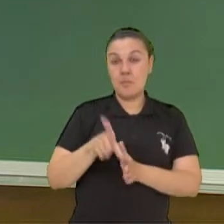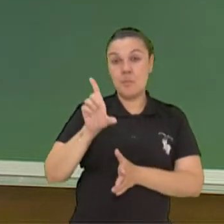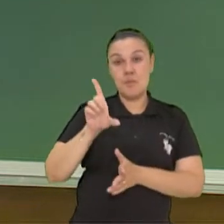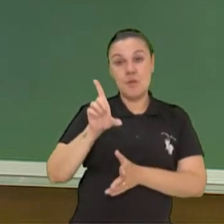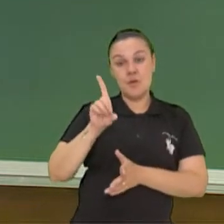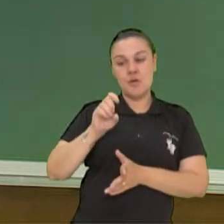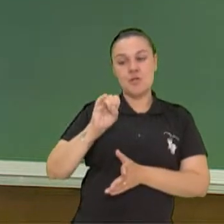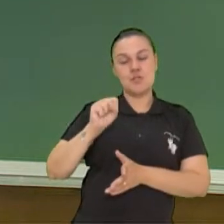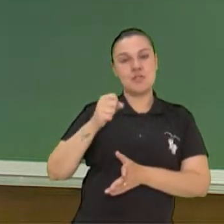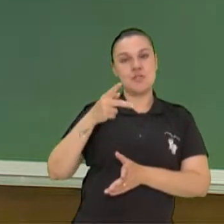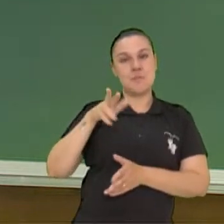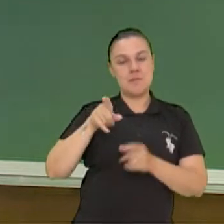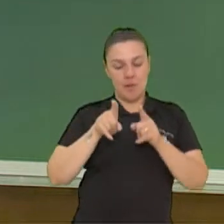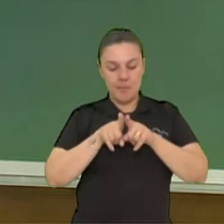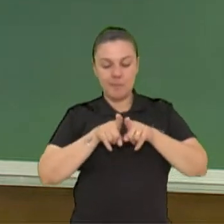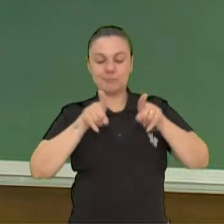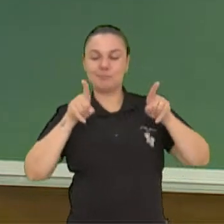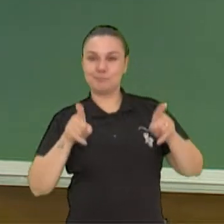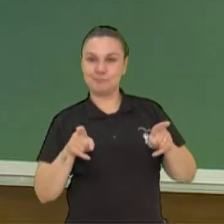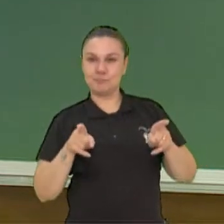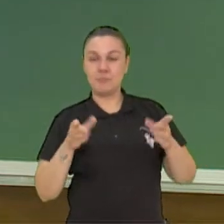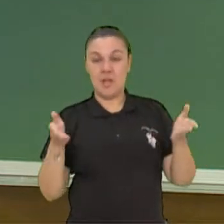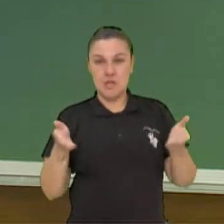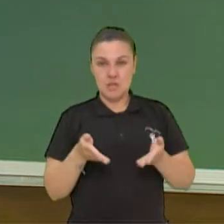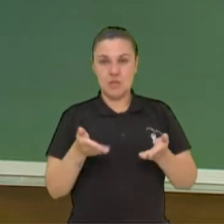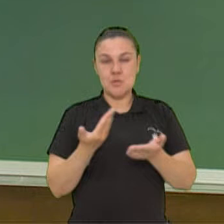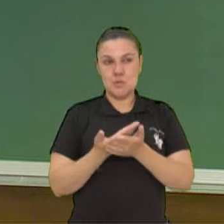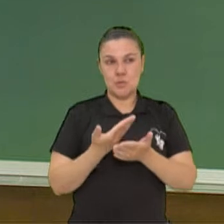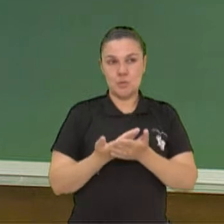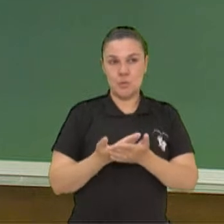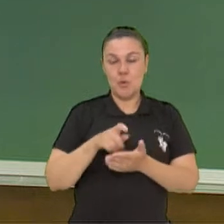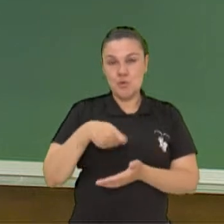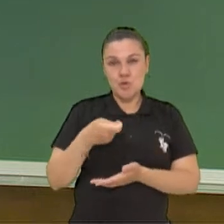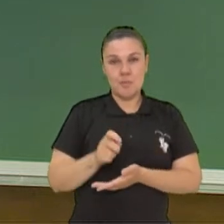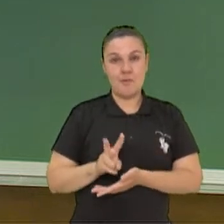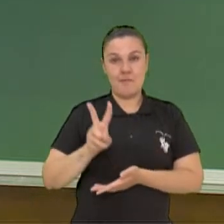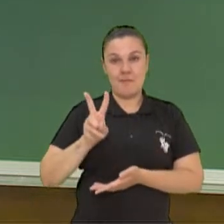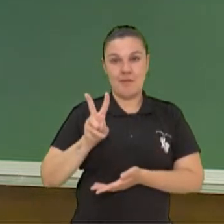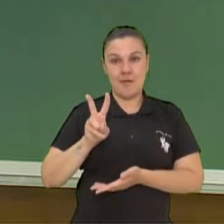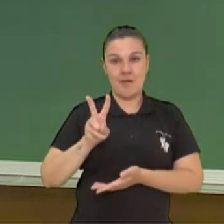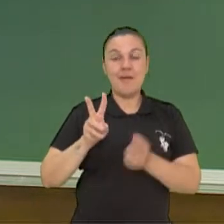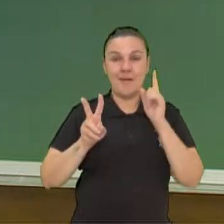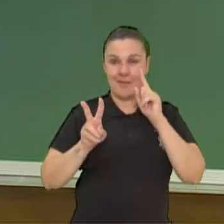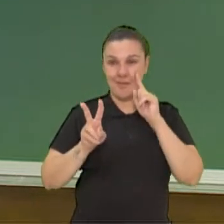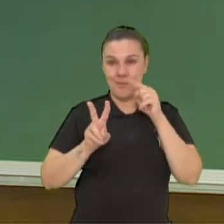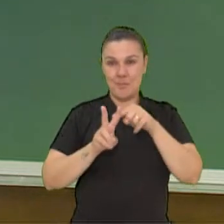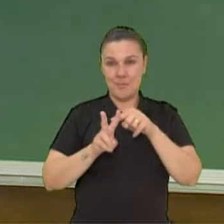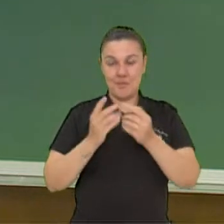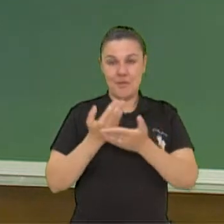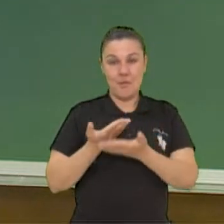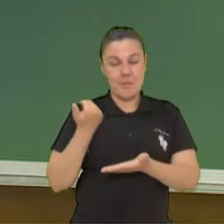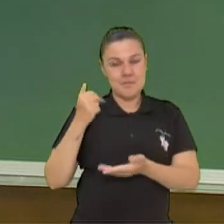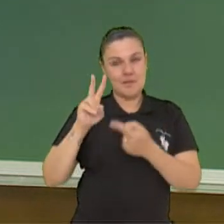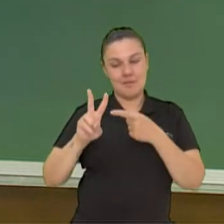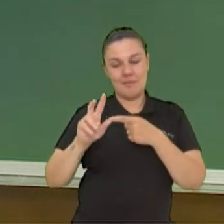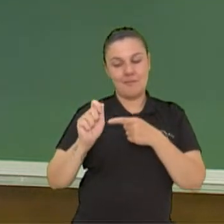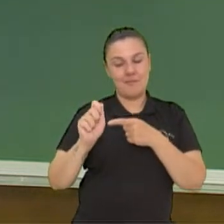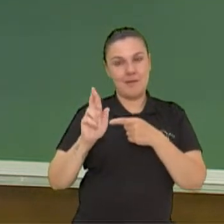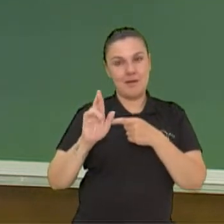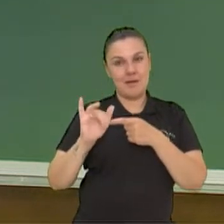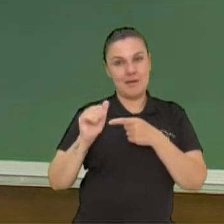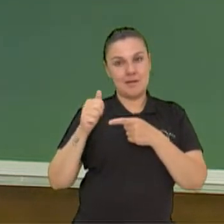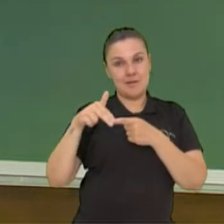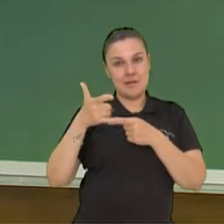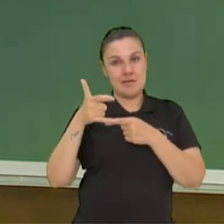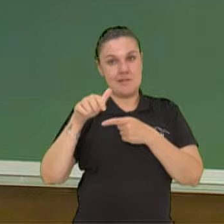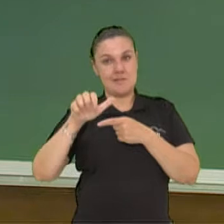hoje. Nós estudamos um pouquinho de variância, que foi a nossa última medida de dispersão que vimos. Só que agora nós vamos ver o desvio